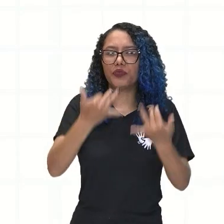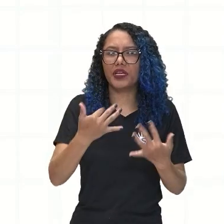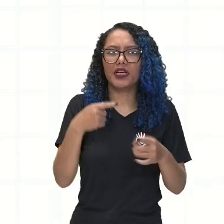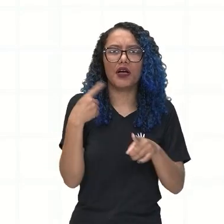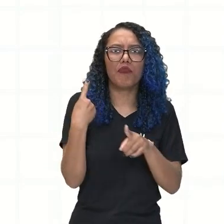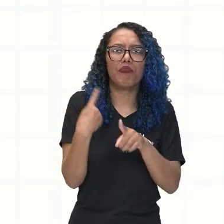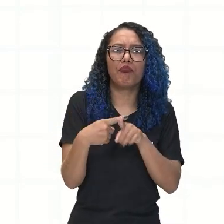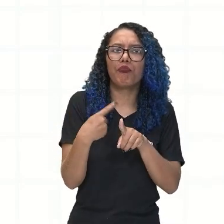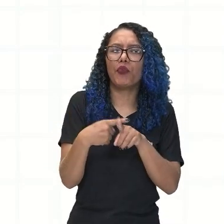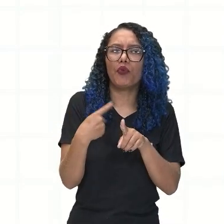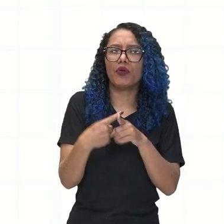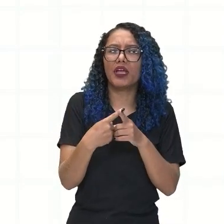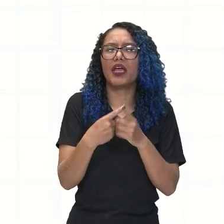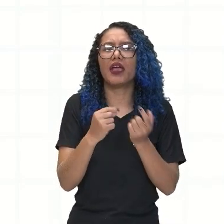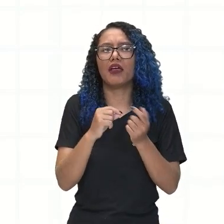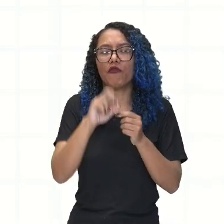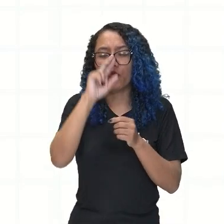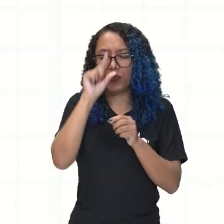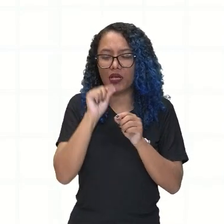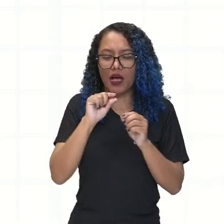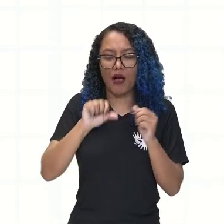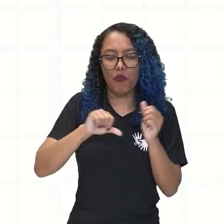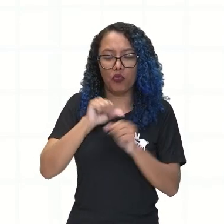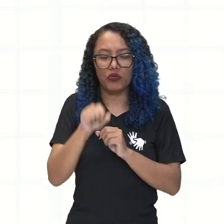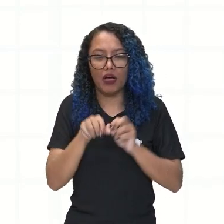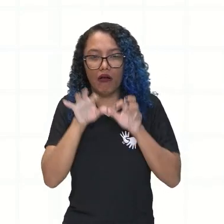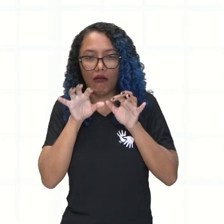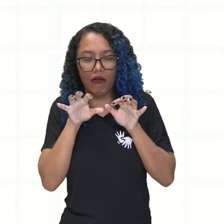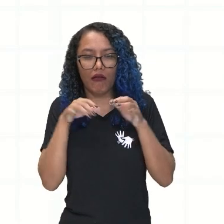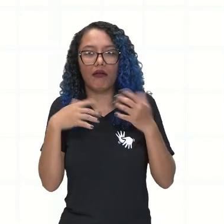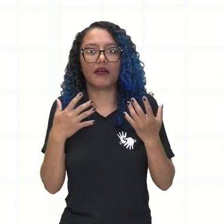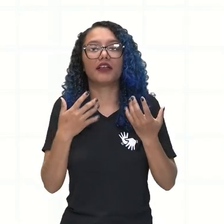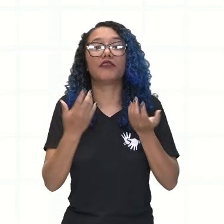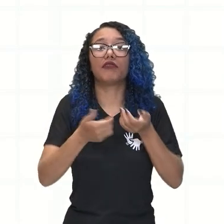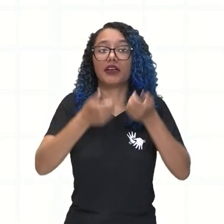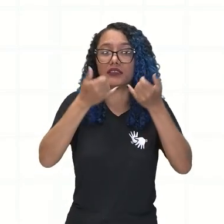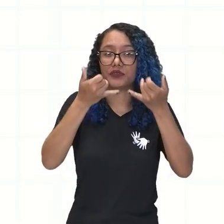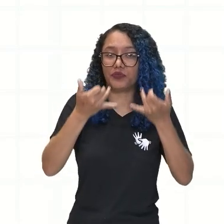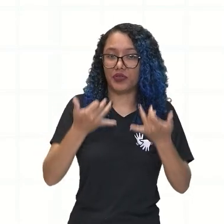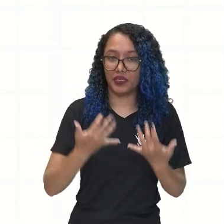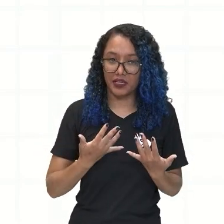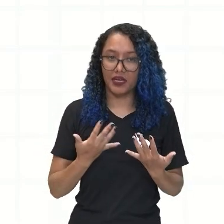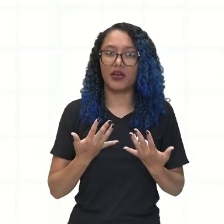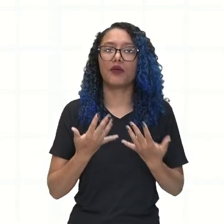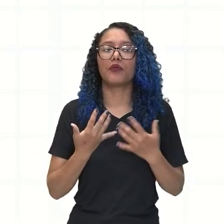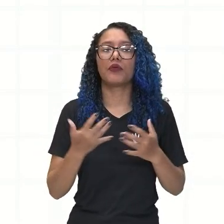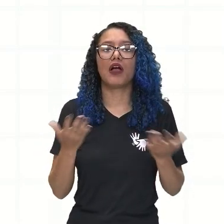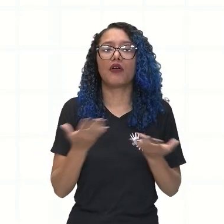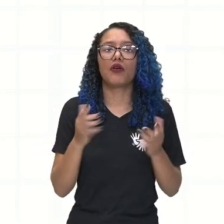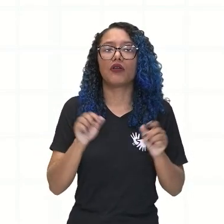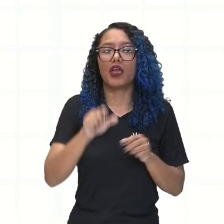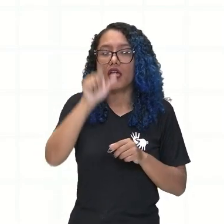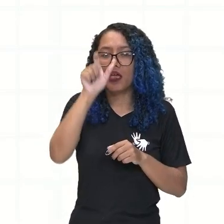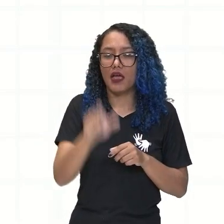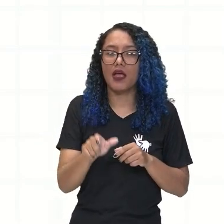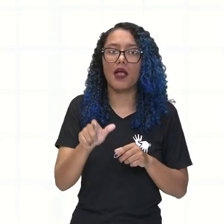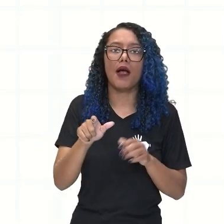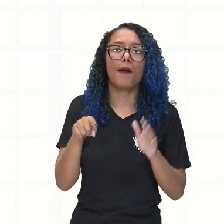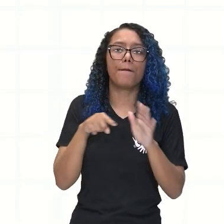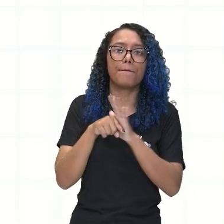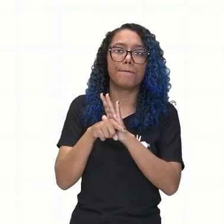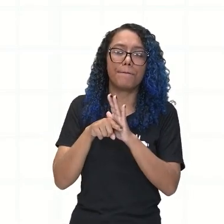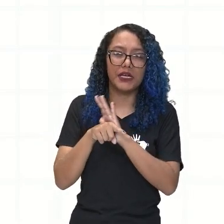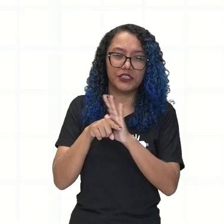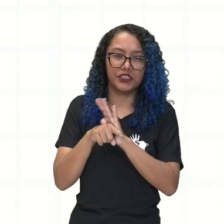dias podem estar contados. Agora, ele vai abordar aqui quem foi que fez essa pesquisa. Sempre no texto, dos textos